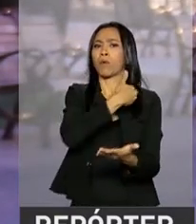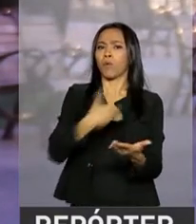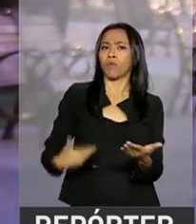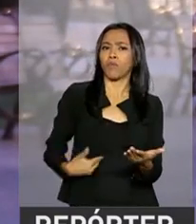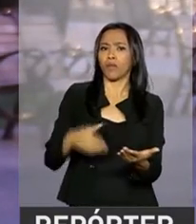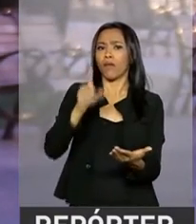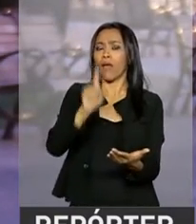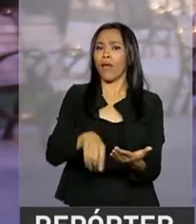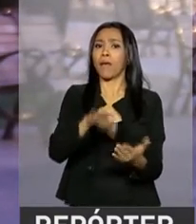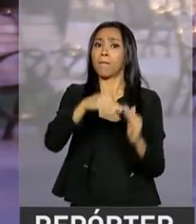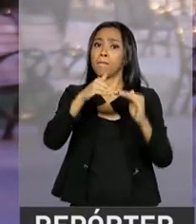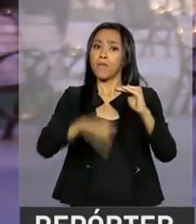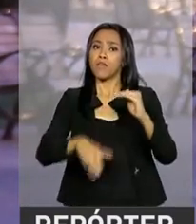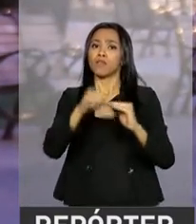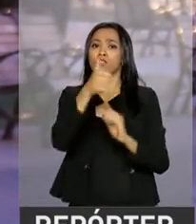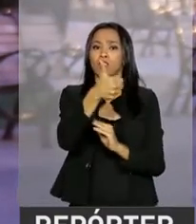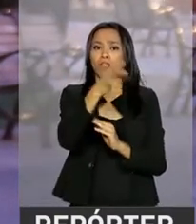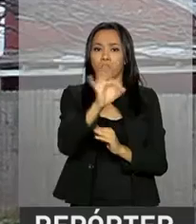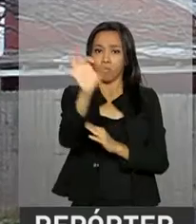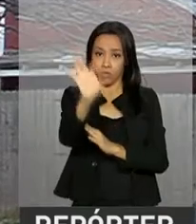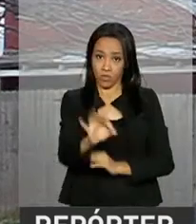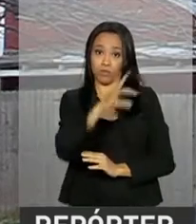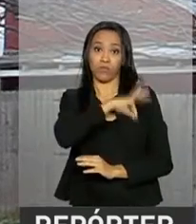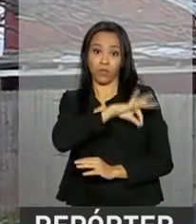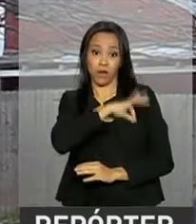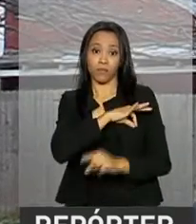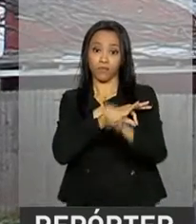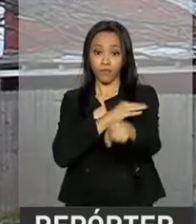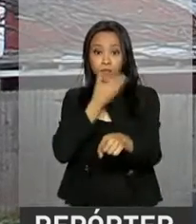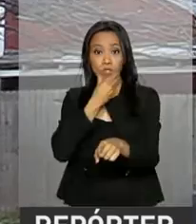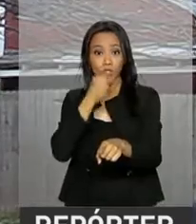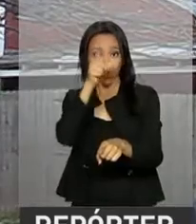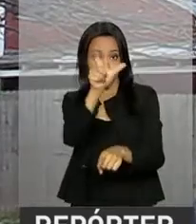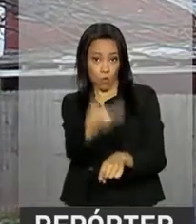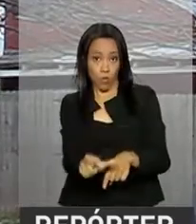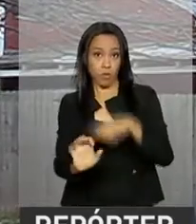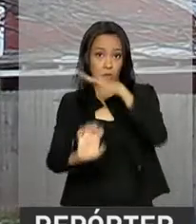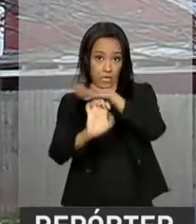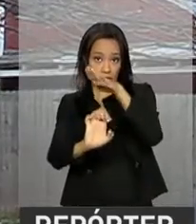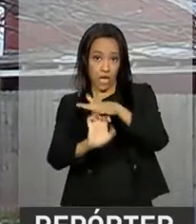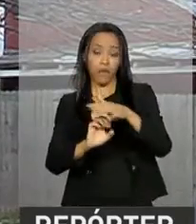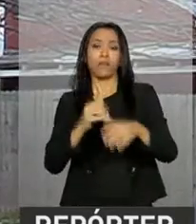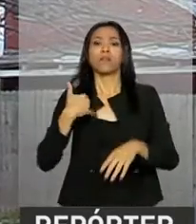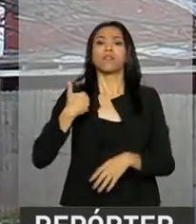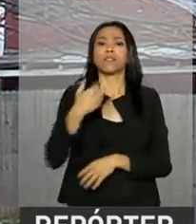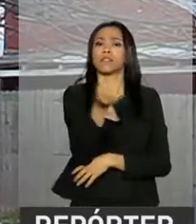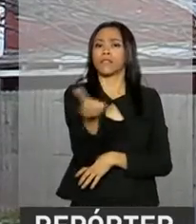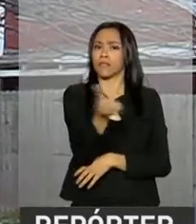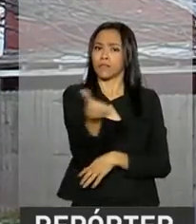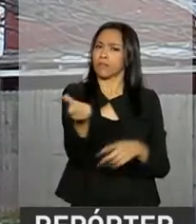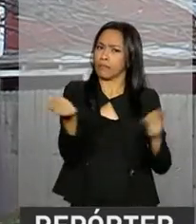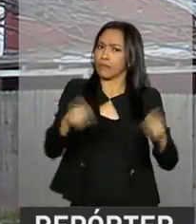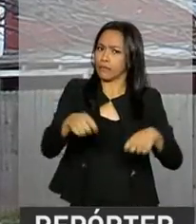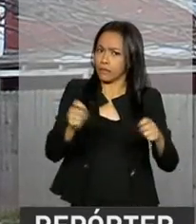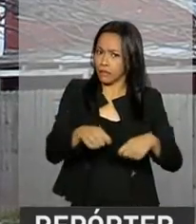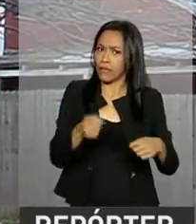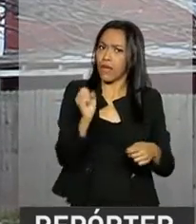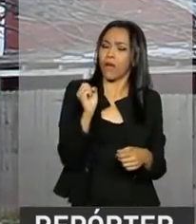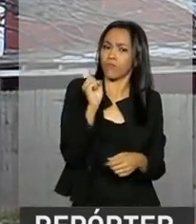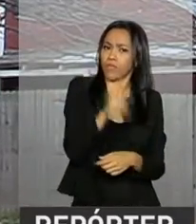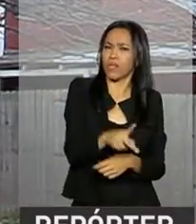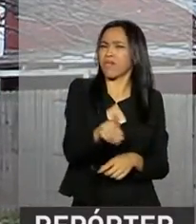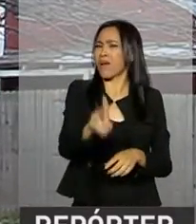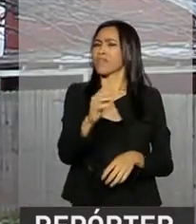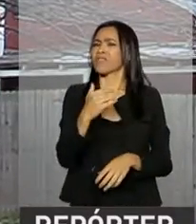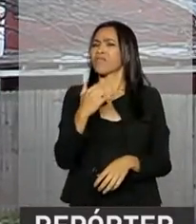por menos de 10% da renda. Este empresário já tem 66 anos, a idade em que poderia se aposentar, mas optou por